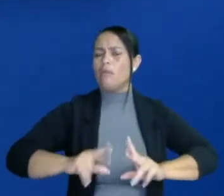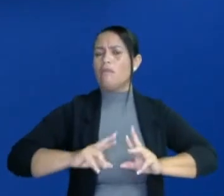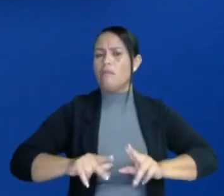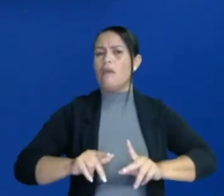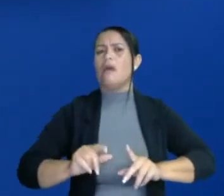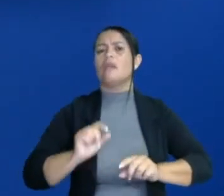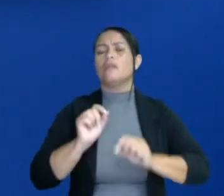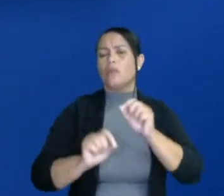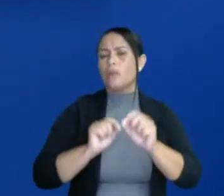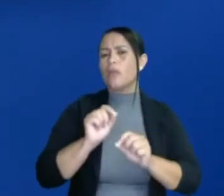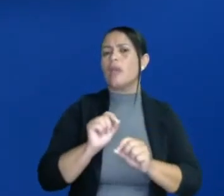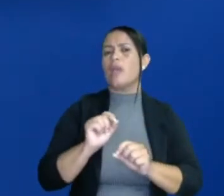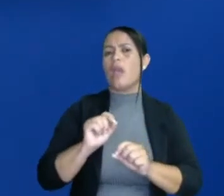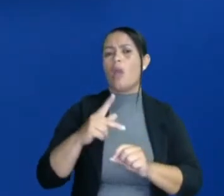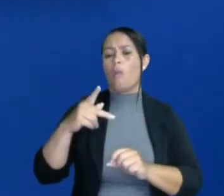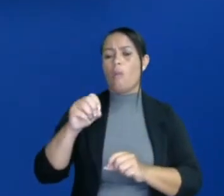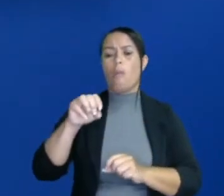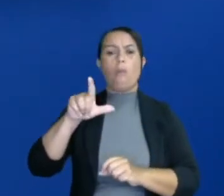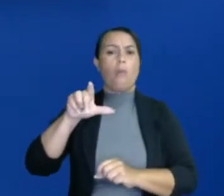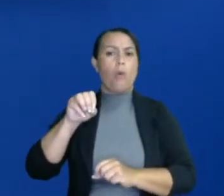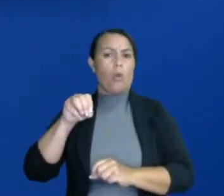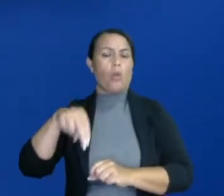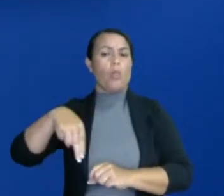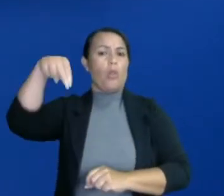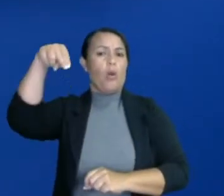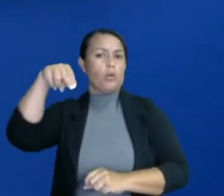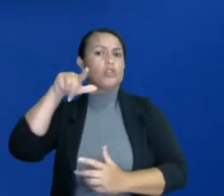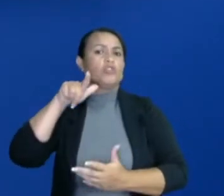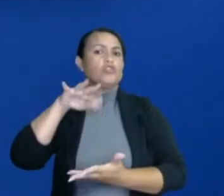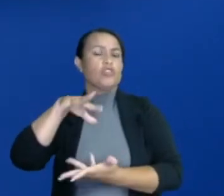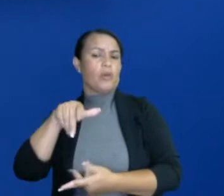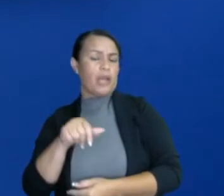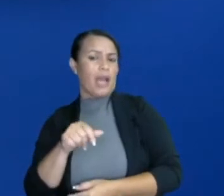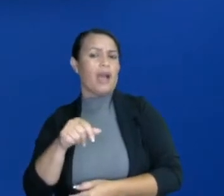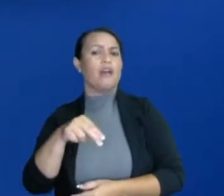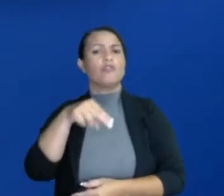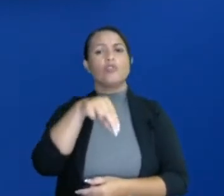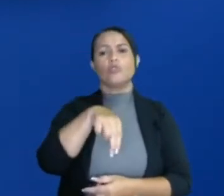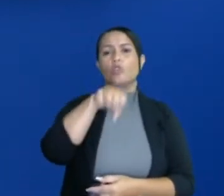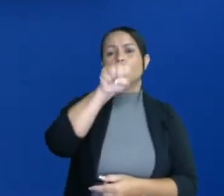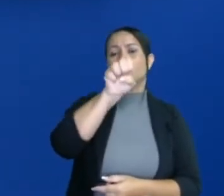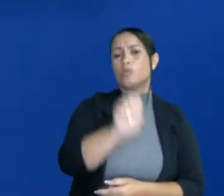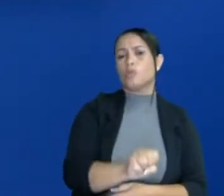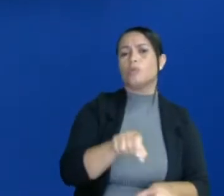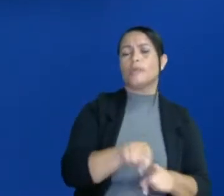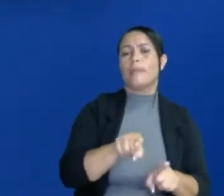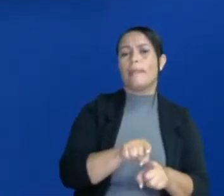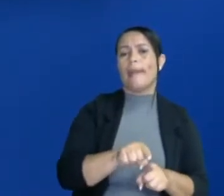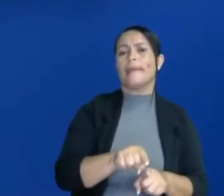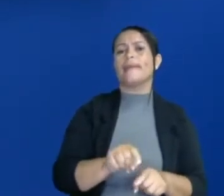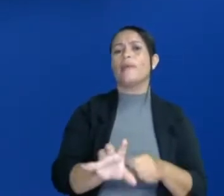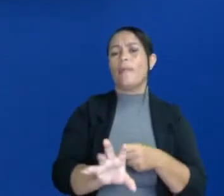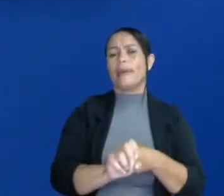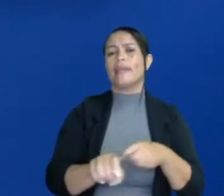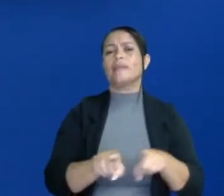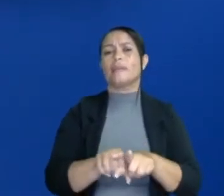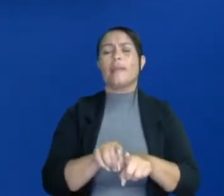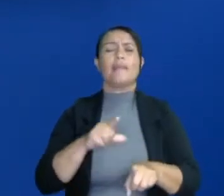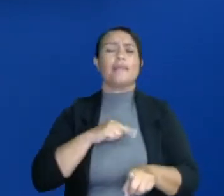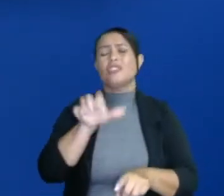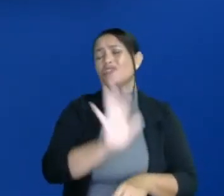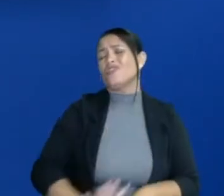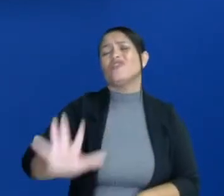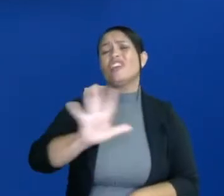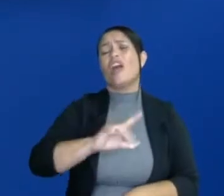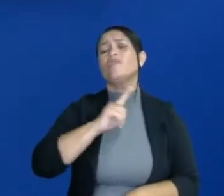diferença entre o que é o polo norte geográfico e o polo norte geográfico norte e sul, e o polo magnético norte e sul. Mas de um modo